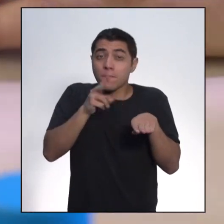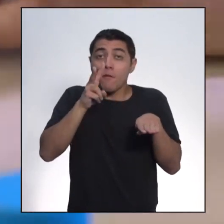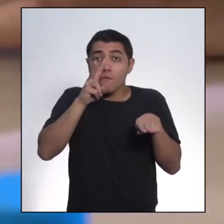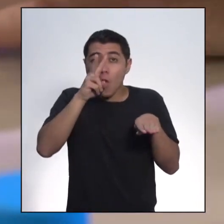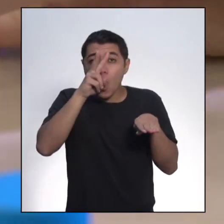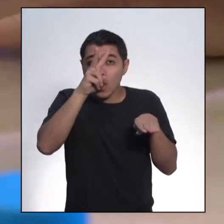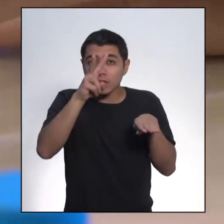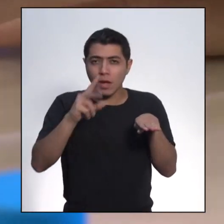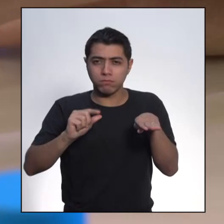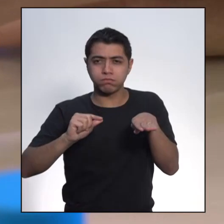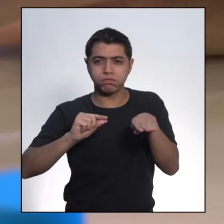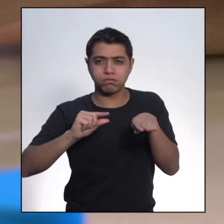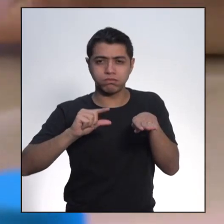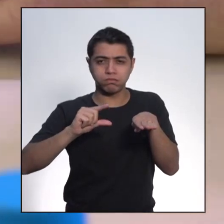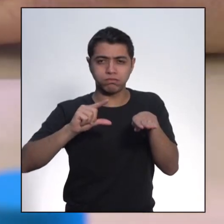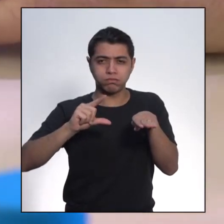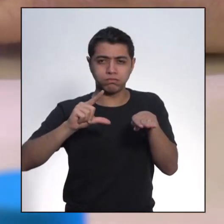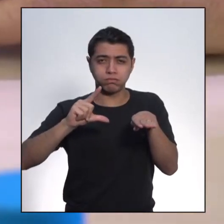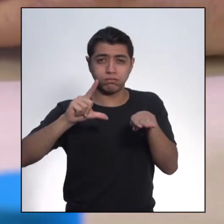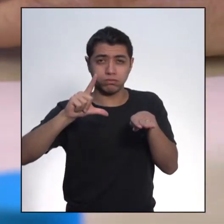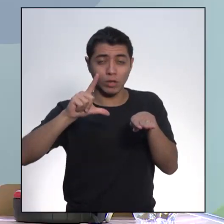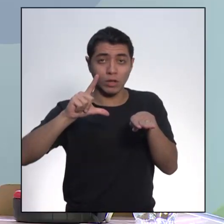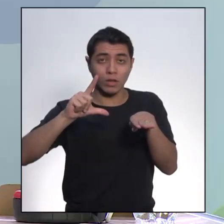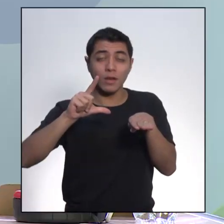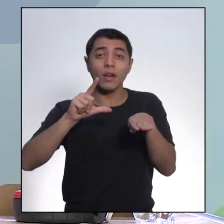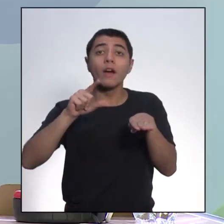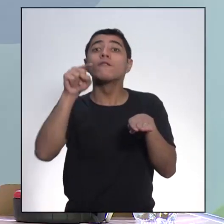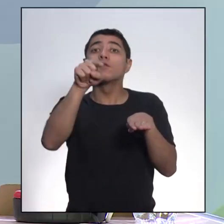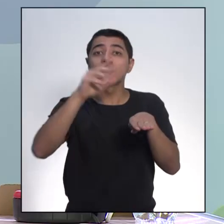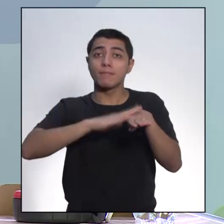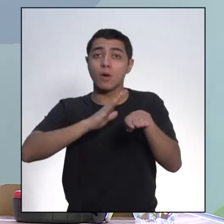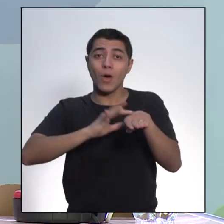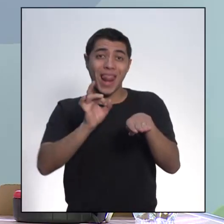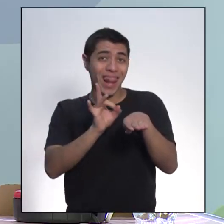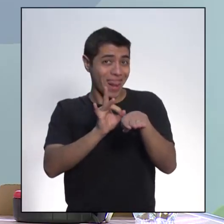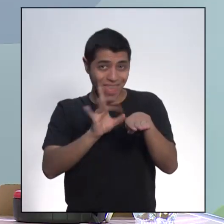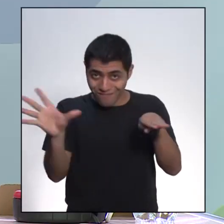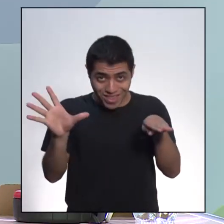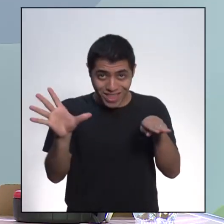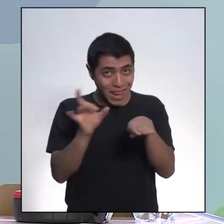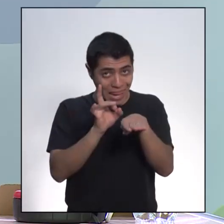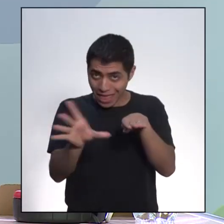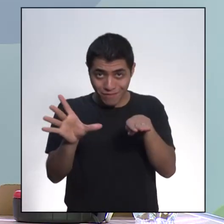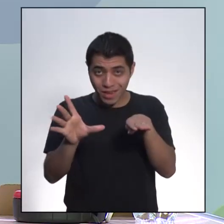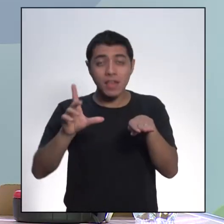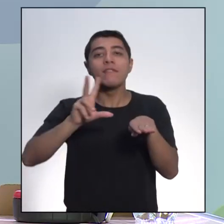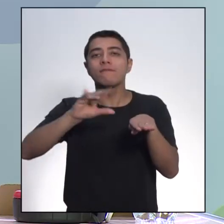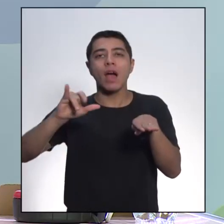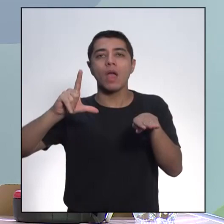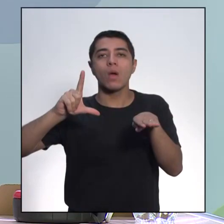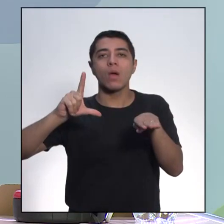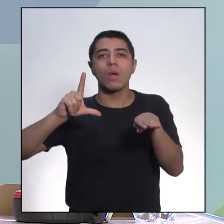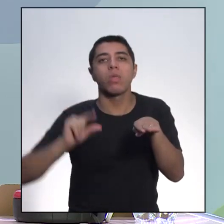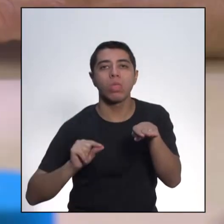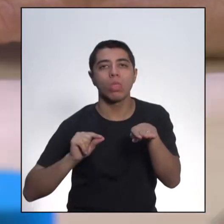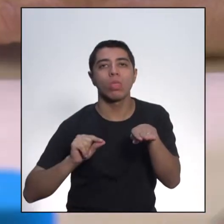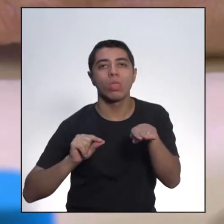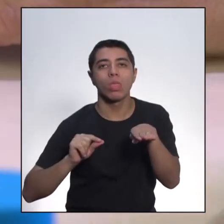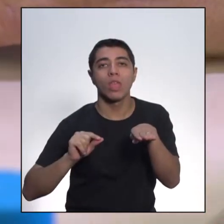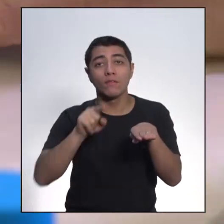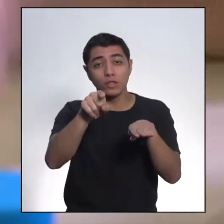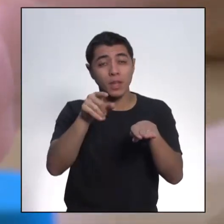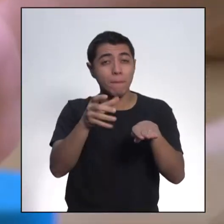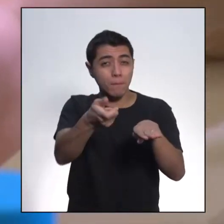que voltar ao estado dele de repouso. No que ele voltar no estado de repouso, ele vai, se eu puxei para trás, o que vai acontecer?